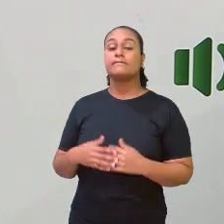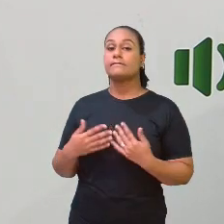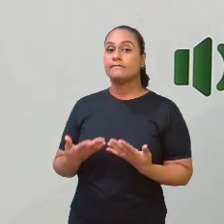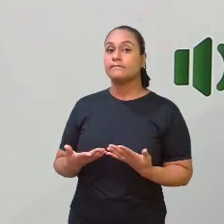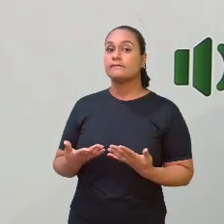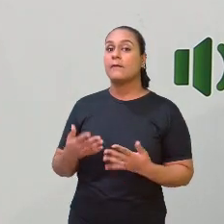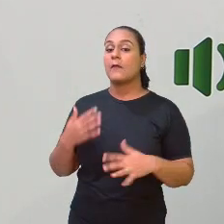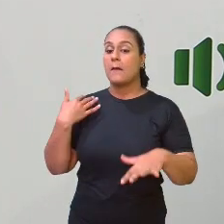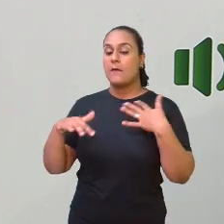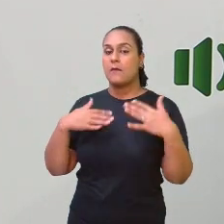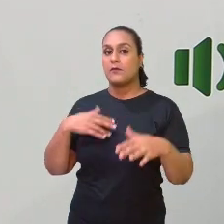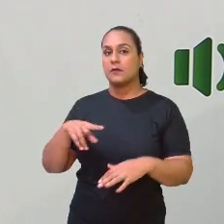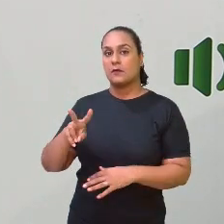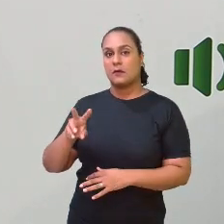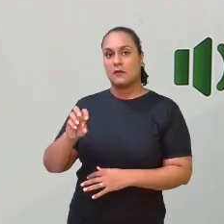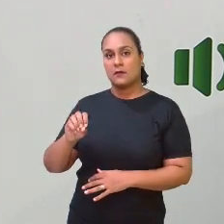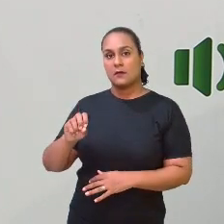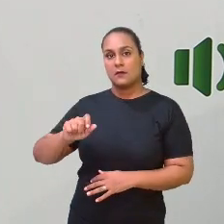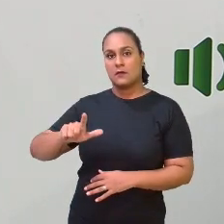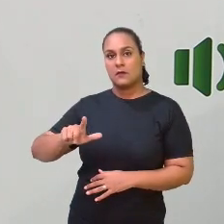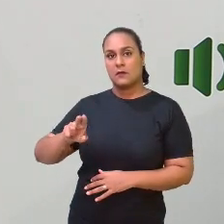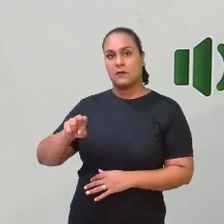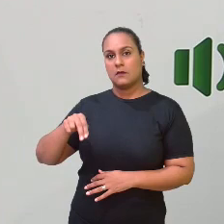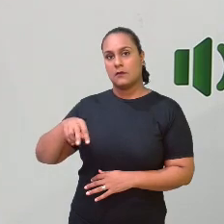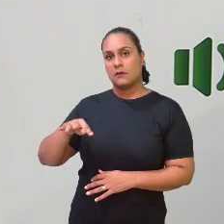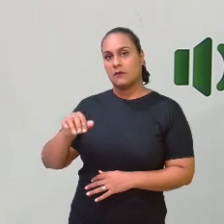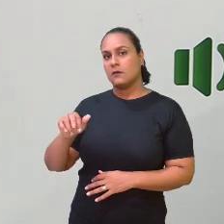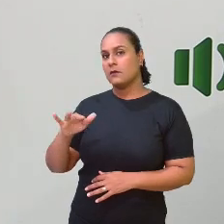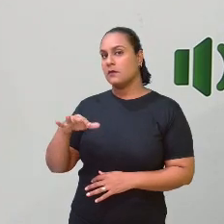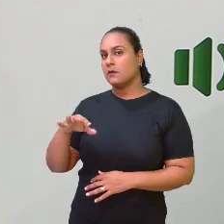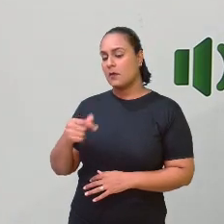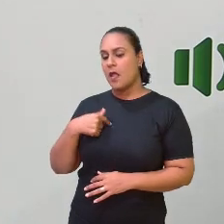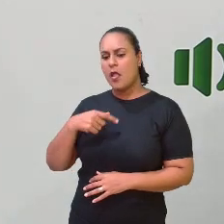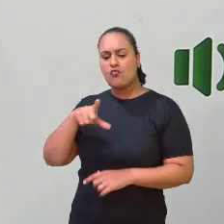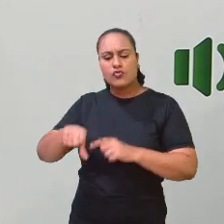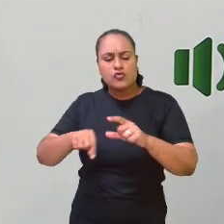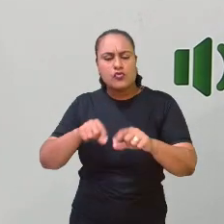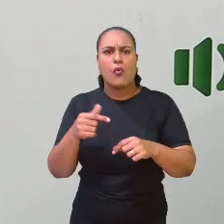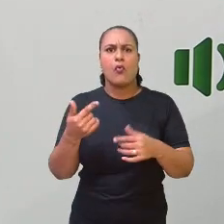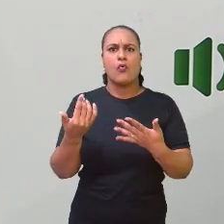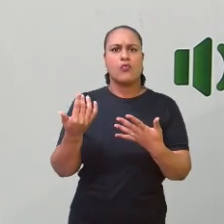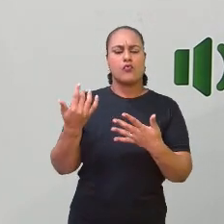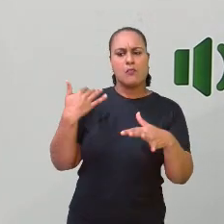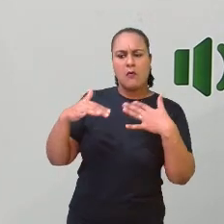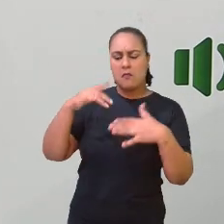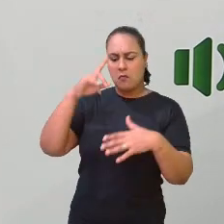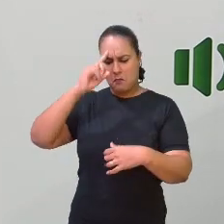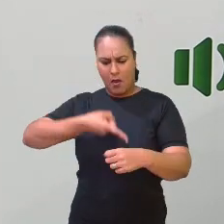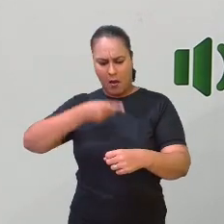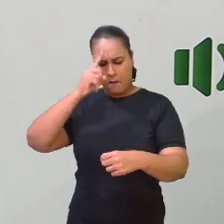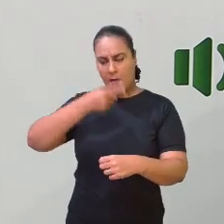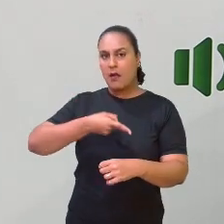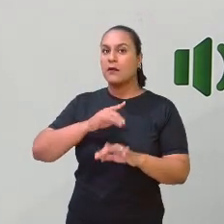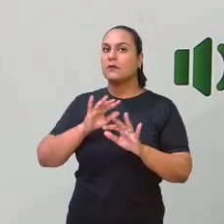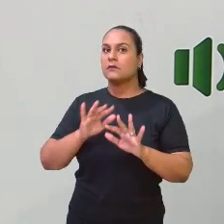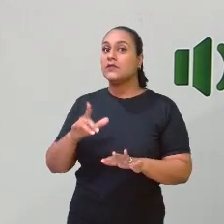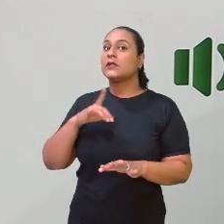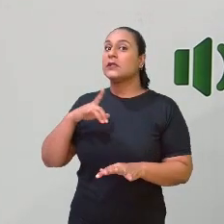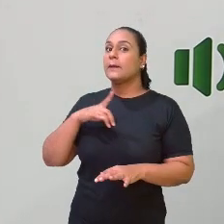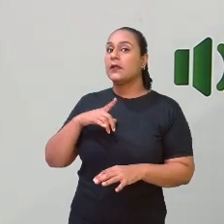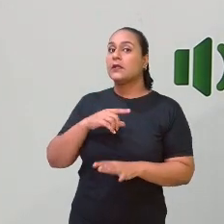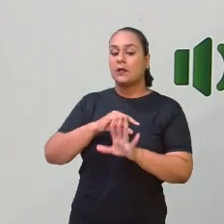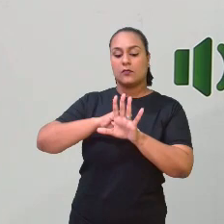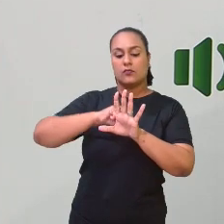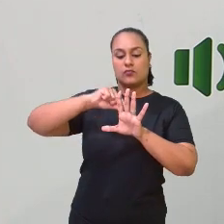chama movimento voluntário. Eu escolho. A gente também, tem os tendões. Esses tendões, eles